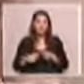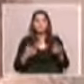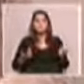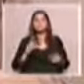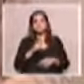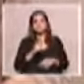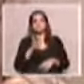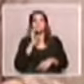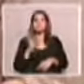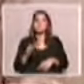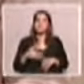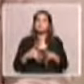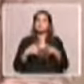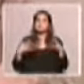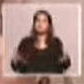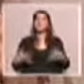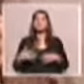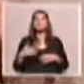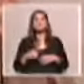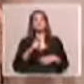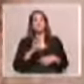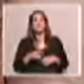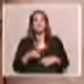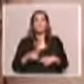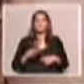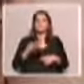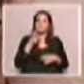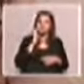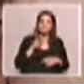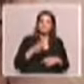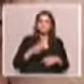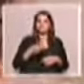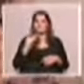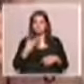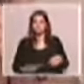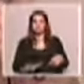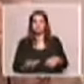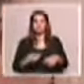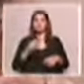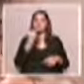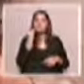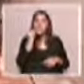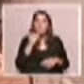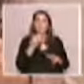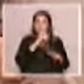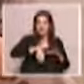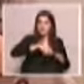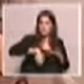tentar... cada vez mais encontrar chefes ou encontrar... Nós temos aqui, não é? Através da gastronomia